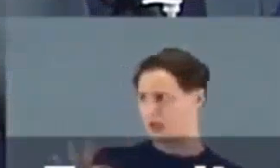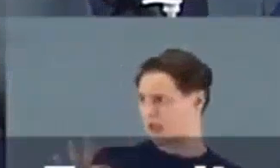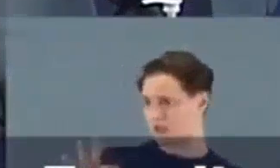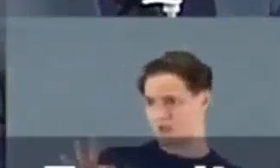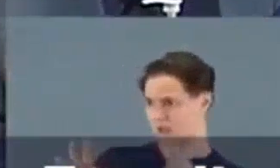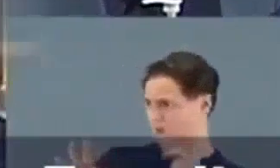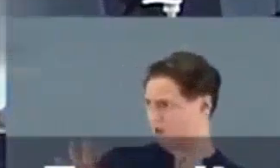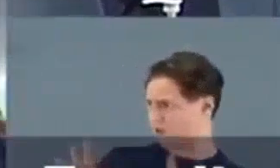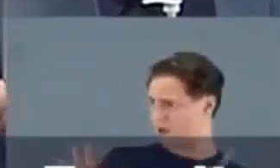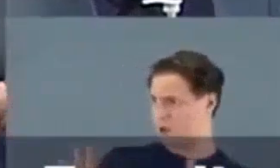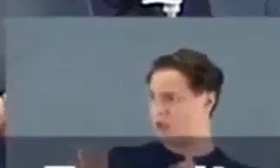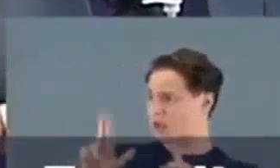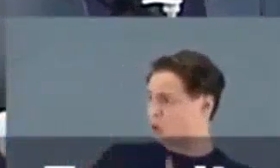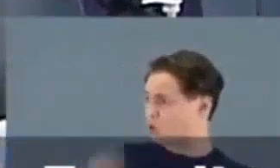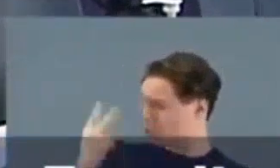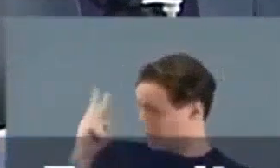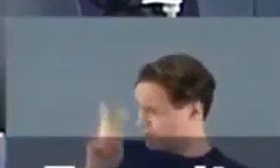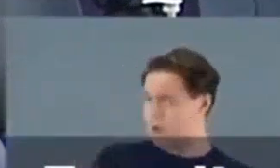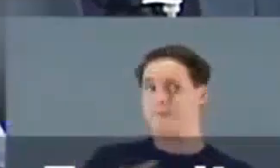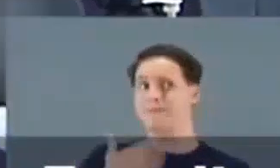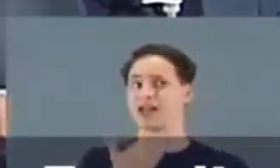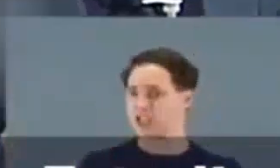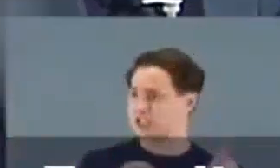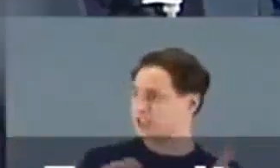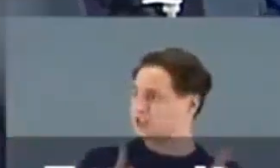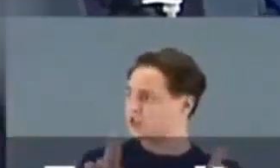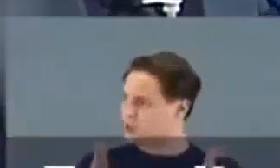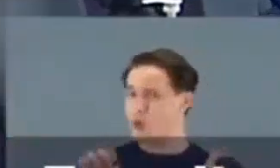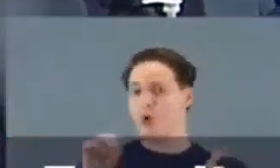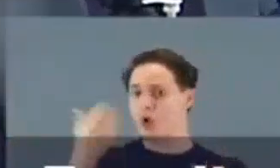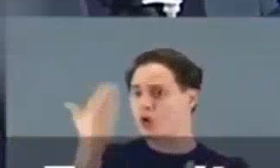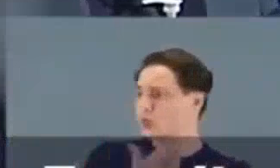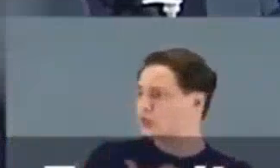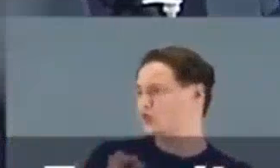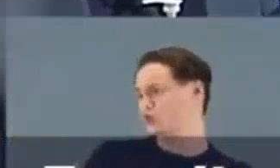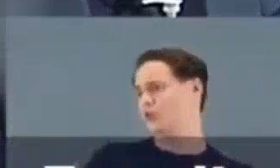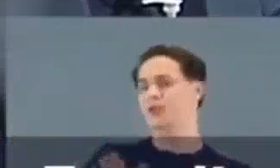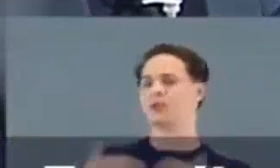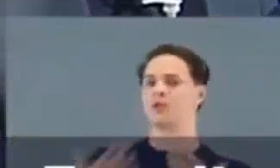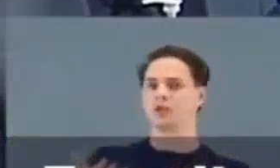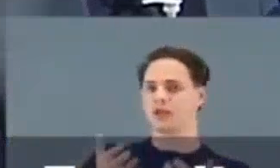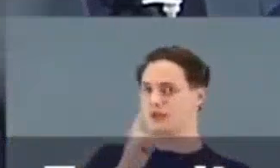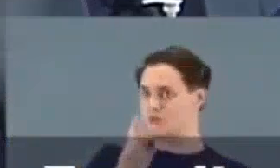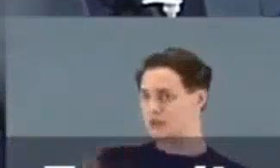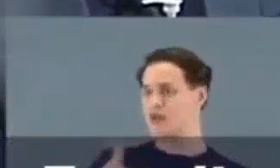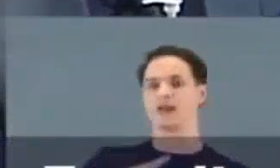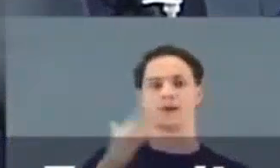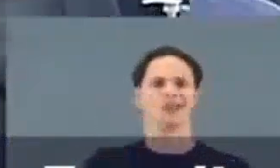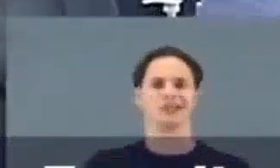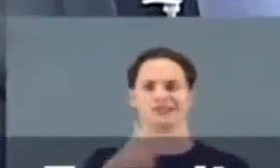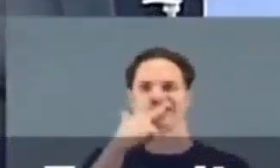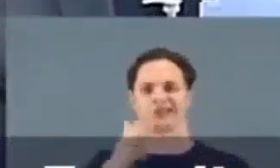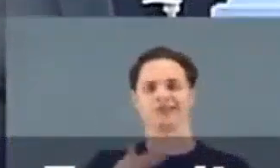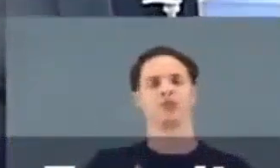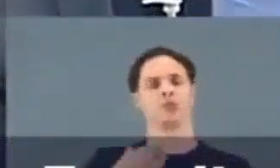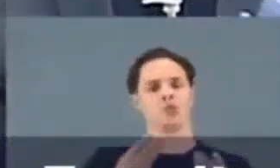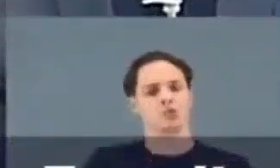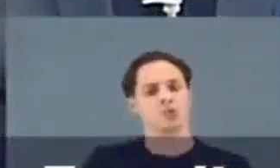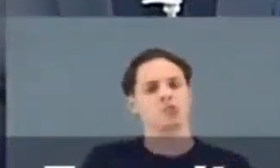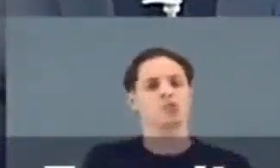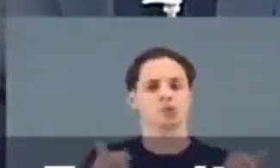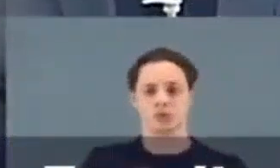vezes. Vou ter que recorrer para a CGU ou entrar na Justiça. Então, eu queria responder para a senhora. Eu tenho um processo lá na PRF, eu sei lá quanto. Muito